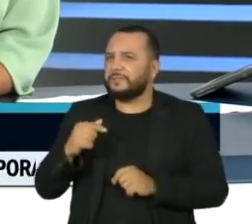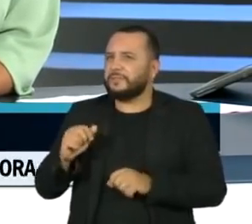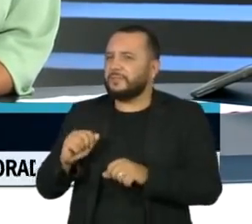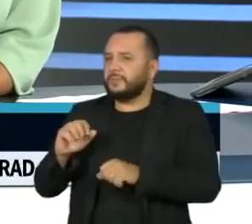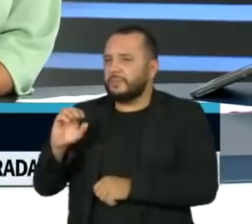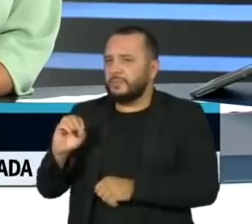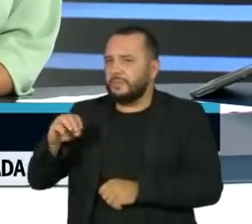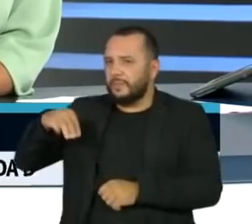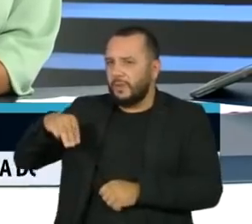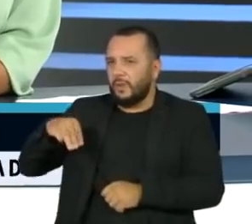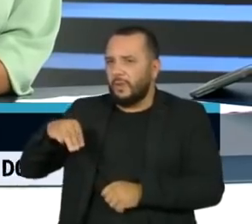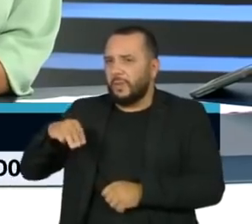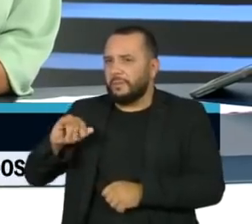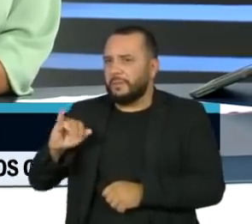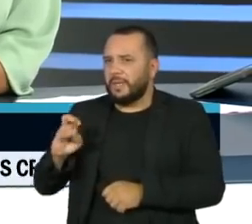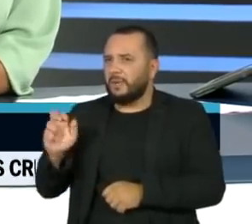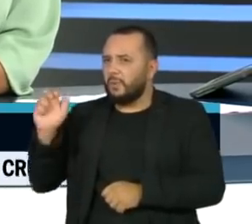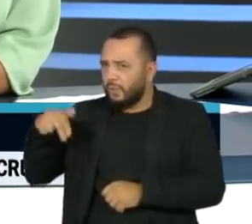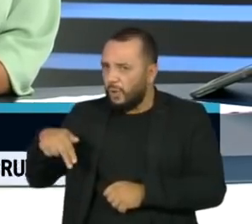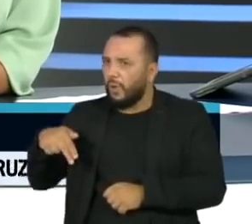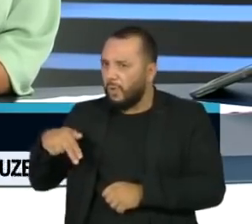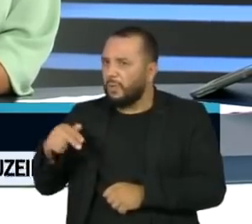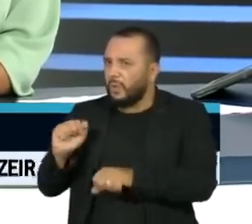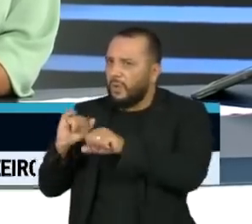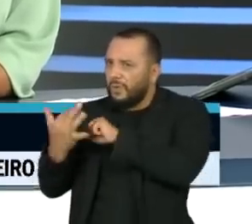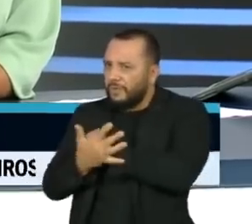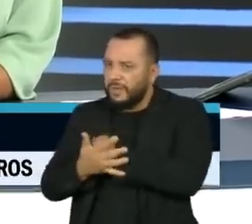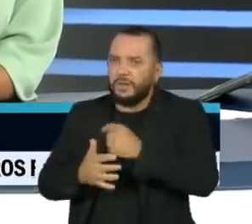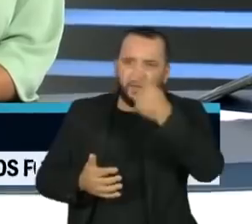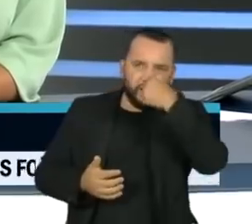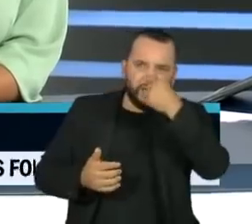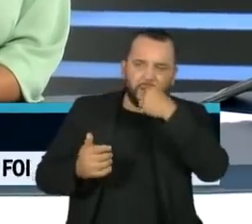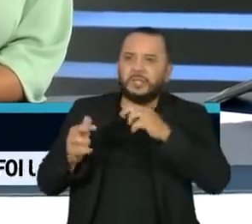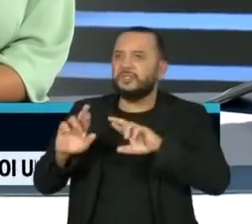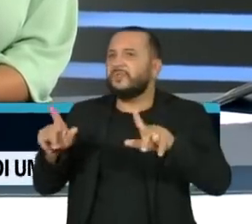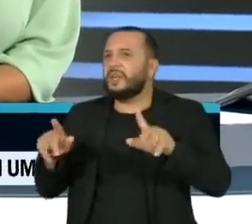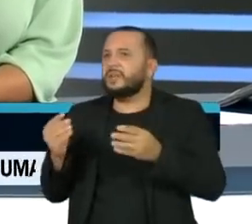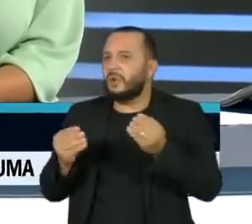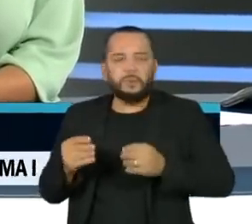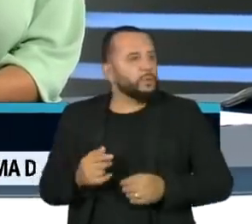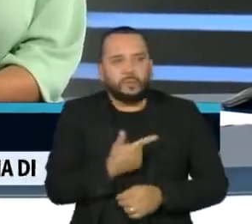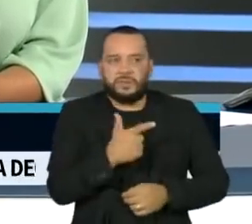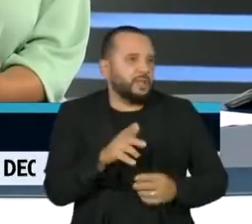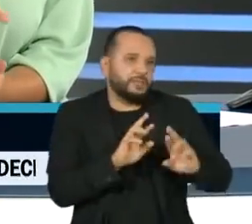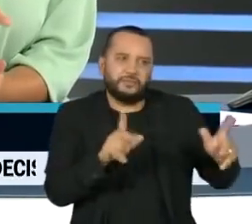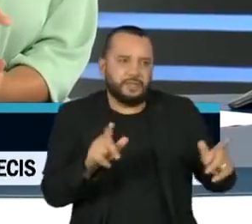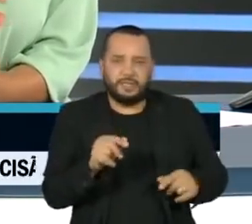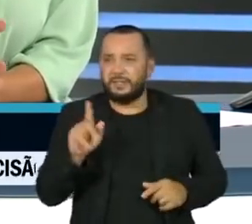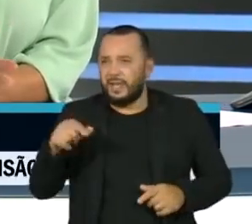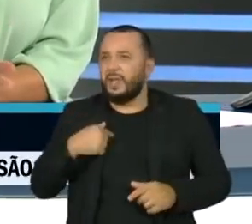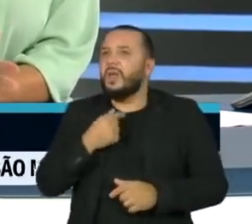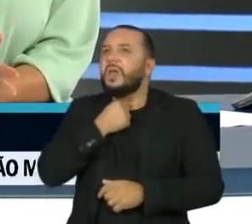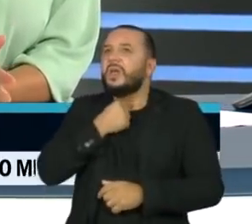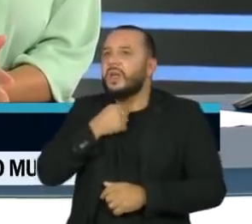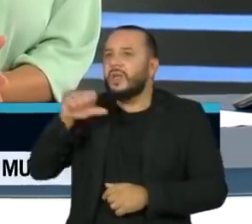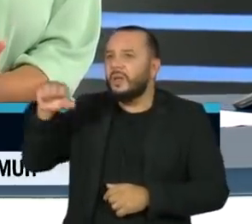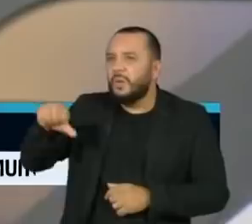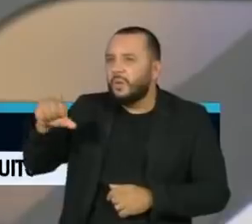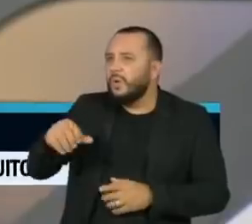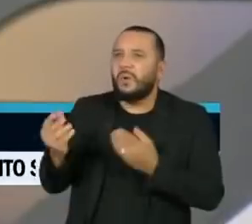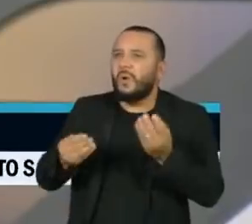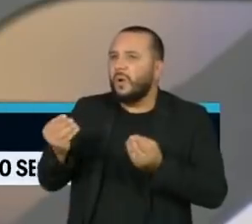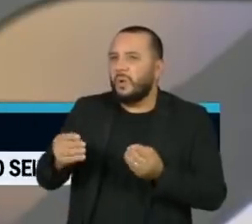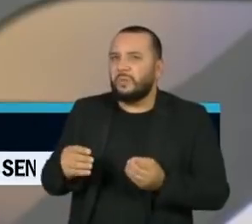diferencia. Os primeiros sintomas, aquele estudo que saiu, que os primeiros sintomas de dor de garganta e rouquidão poderia ser indicação de Omicron? Não está